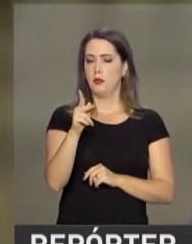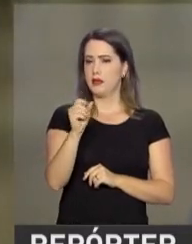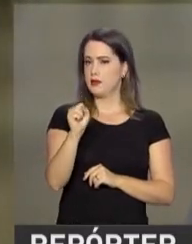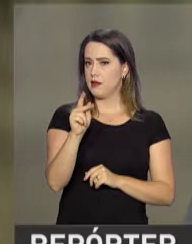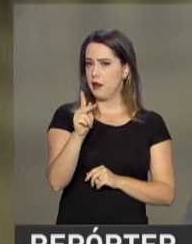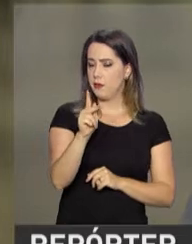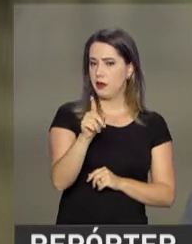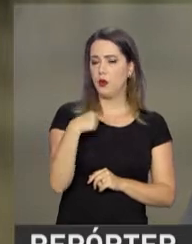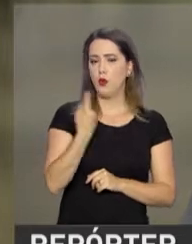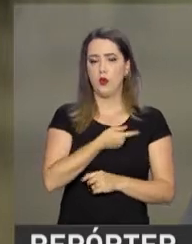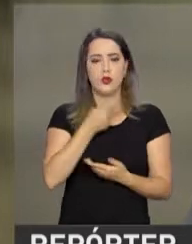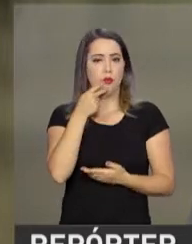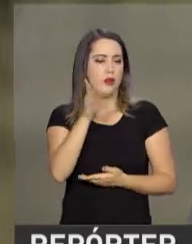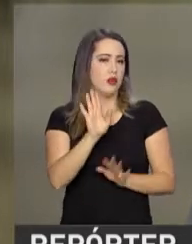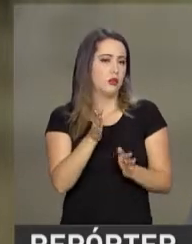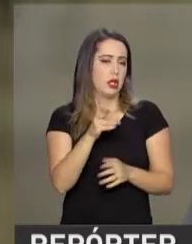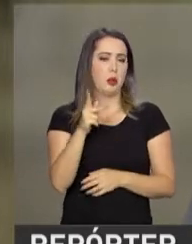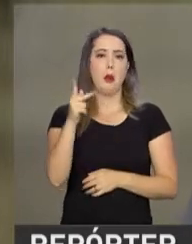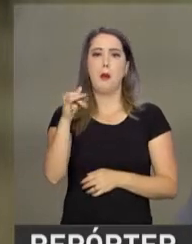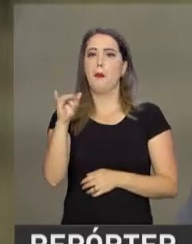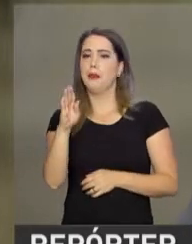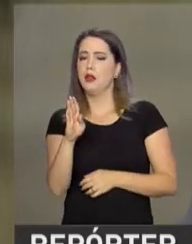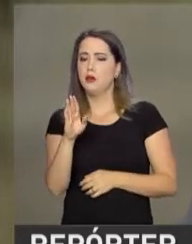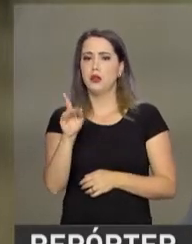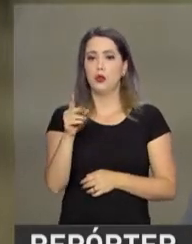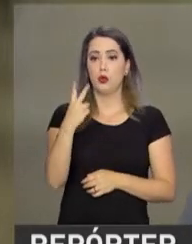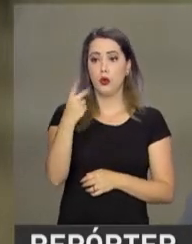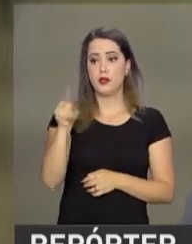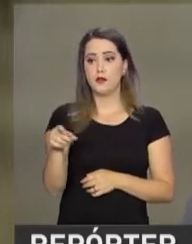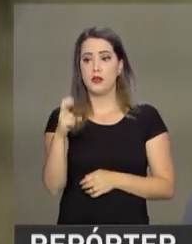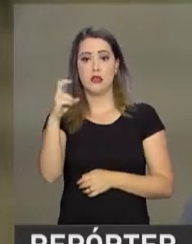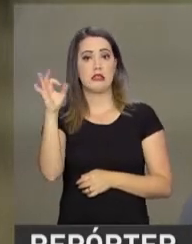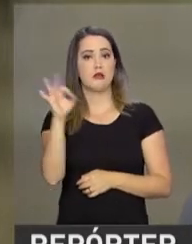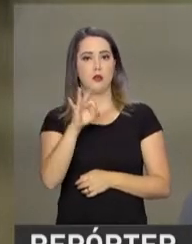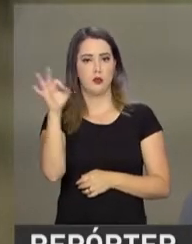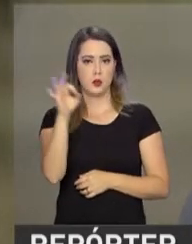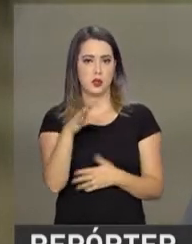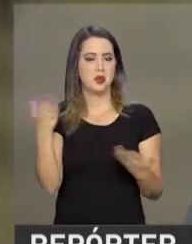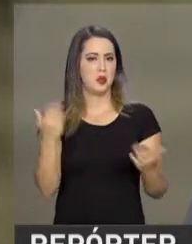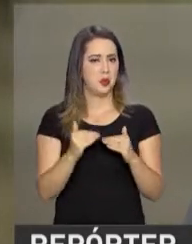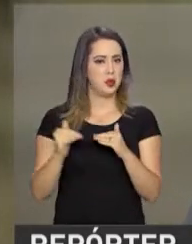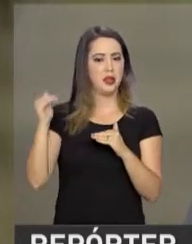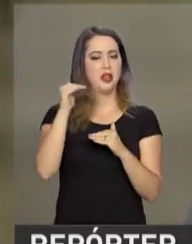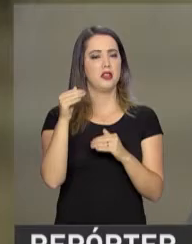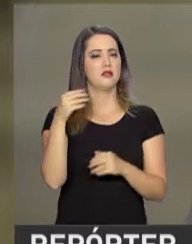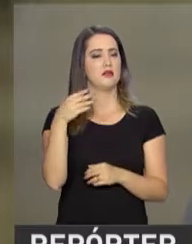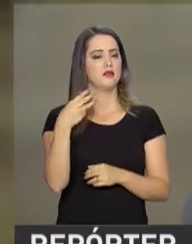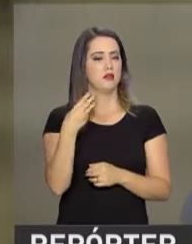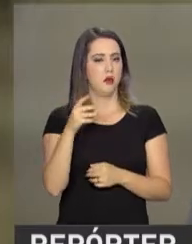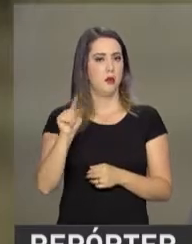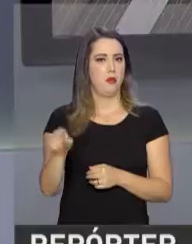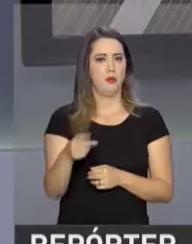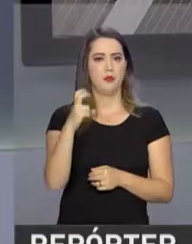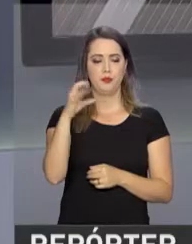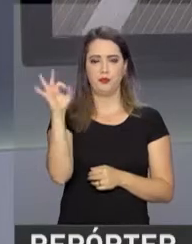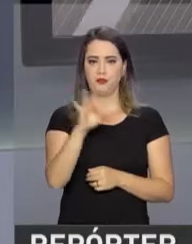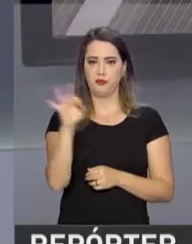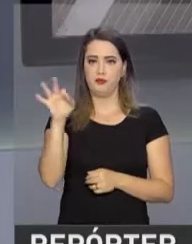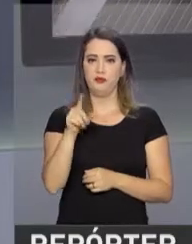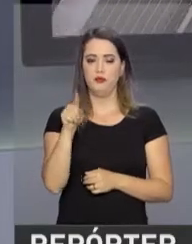hoje um pib de 2 e meio tão meio ponto percentual em muita coisa bom é uma ajuda muito grande para a economia